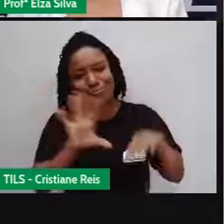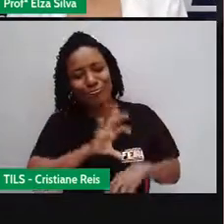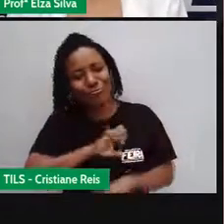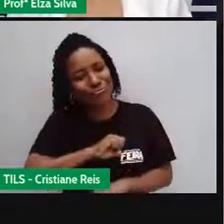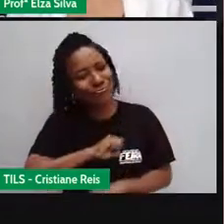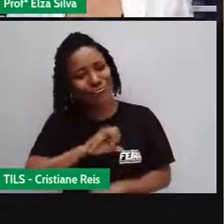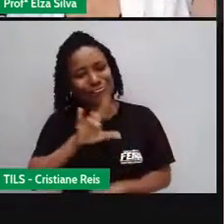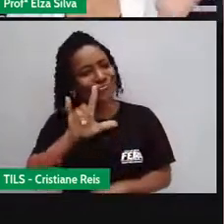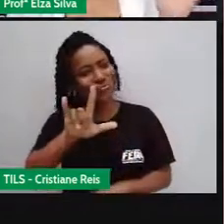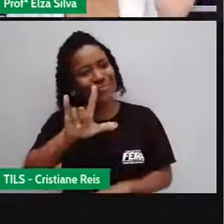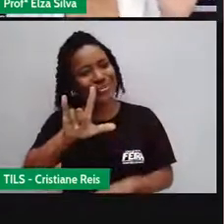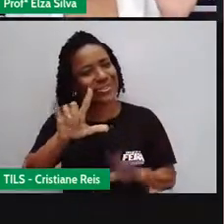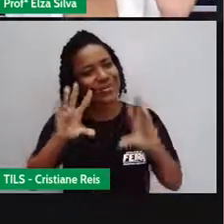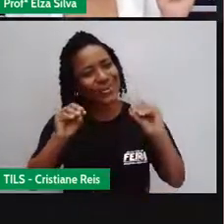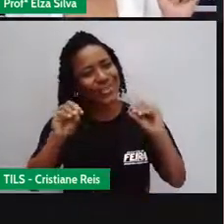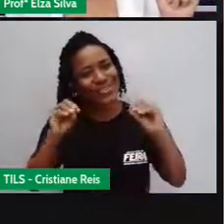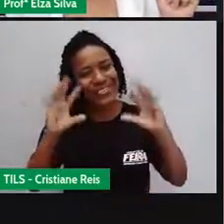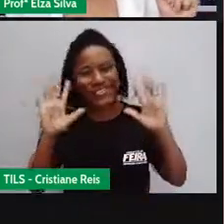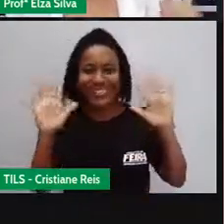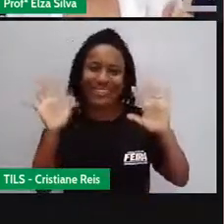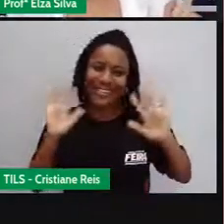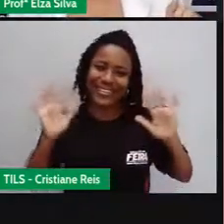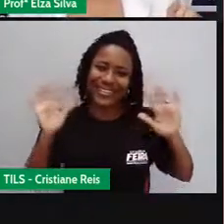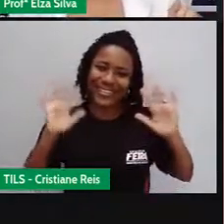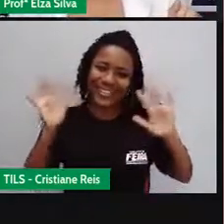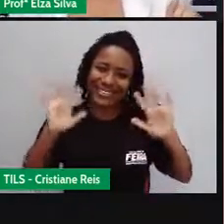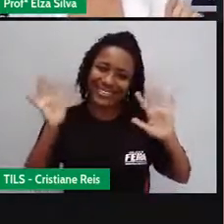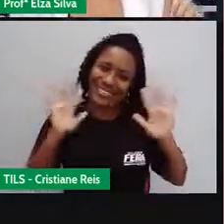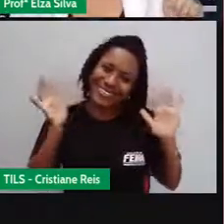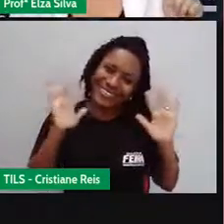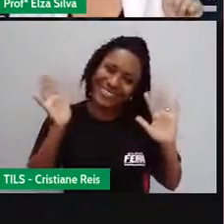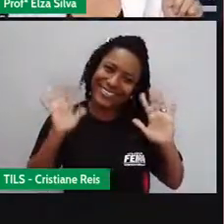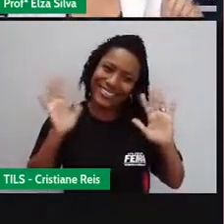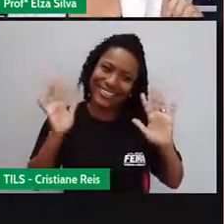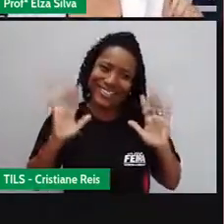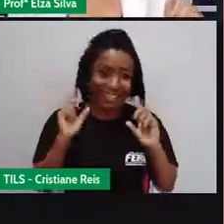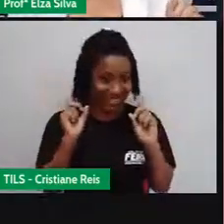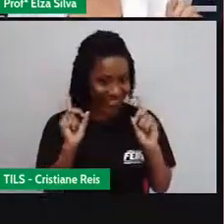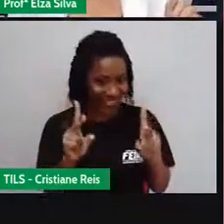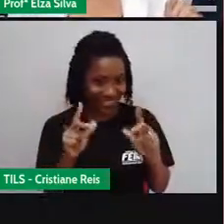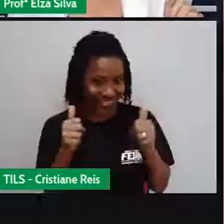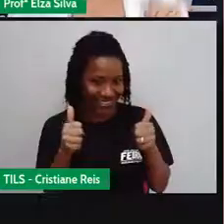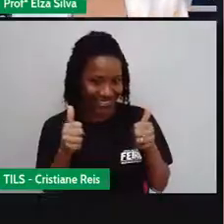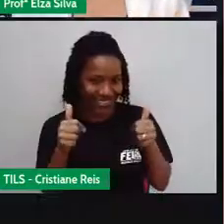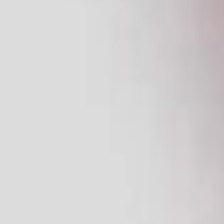muitíssimo. Bye, see you next class. Ok, students?